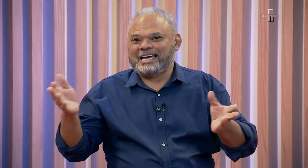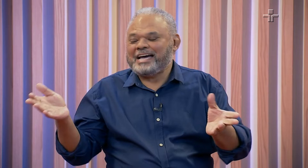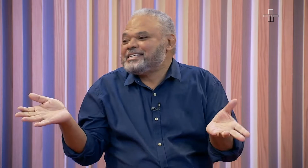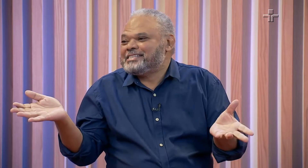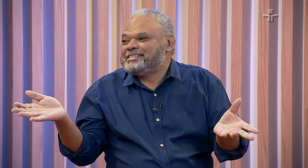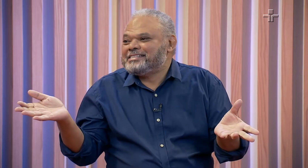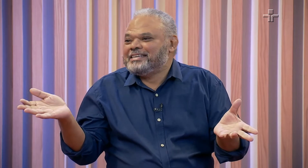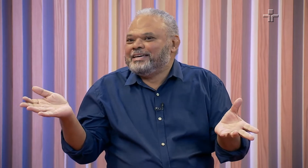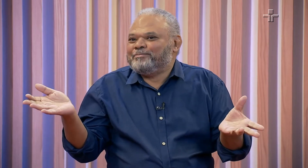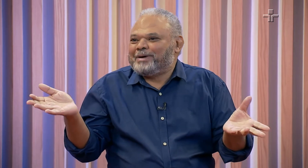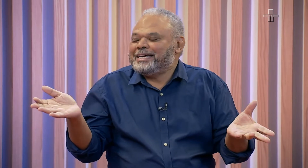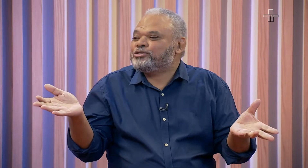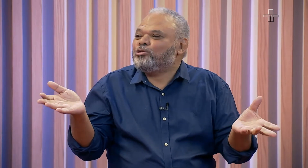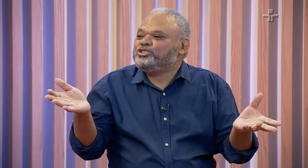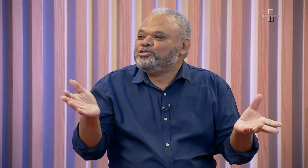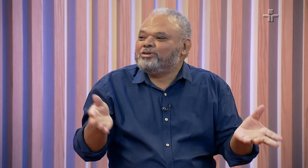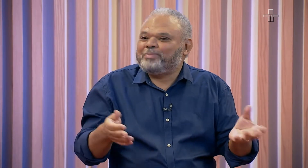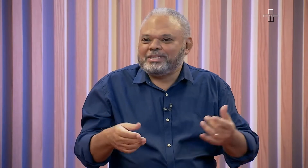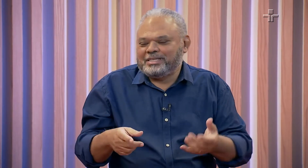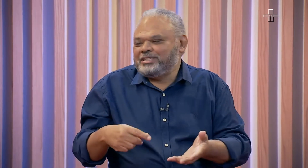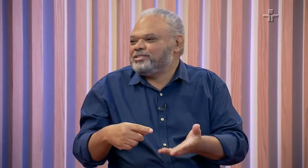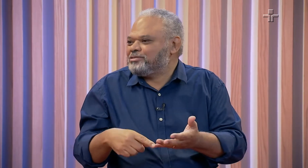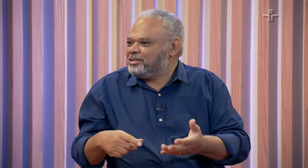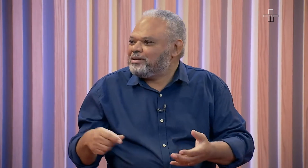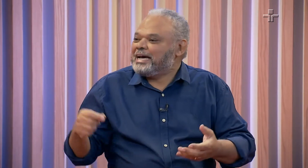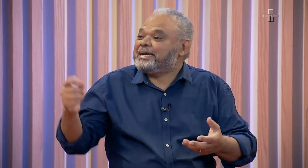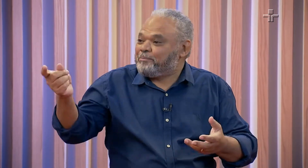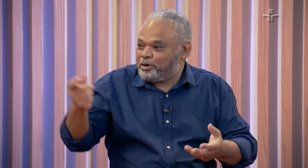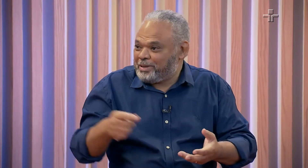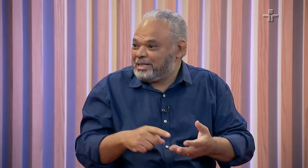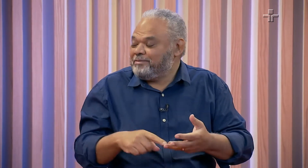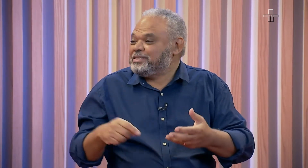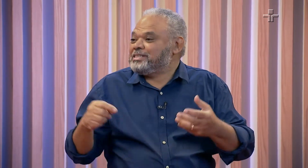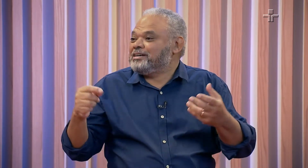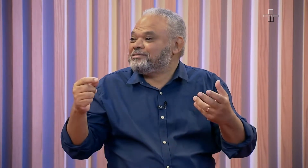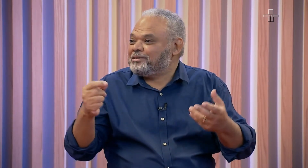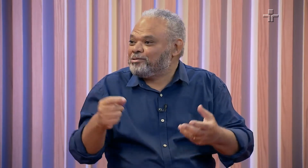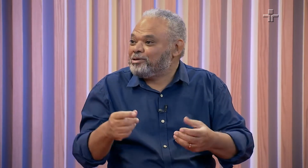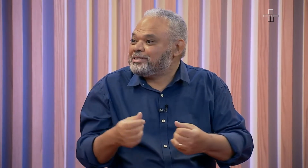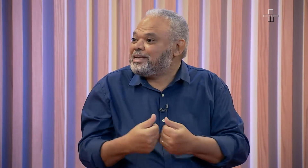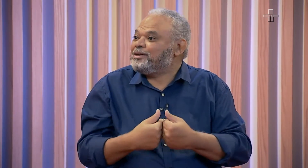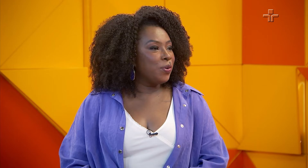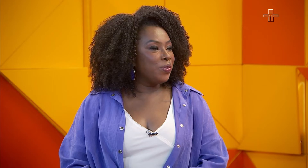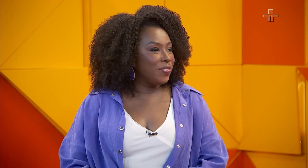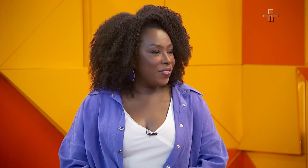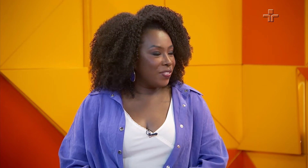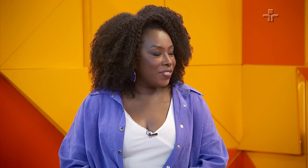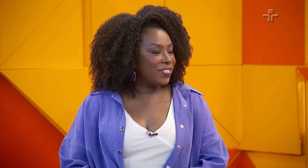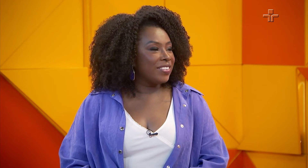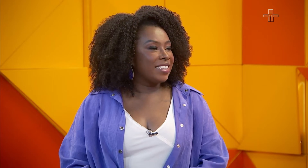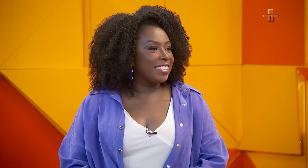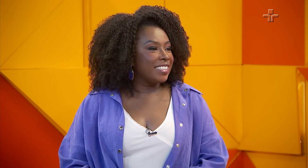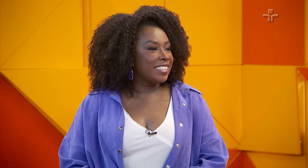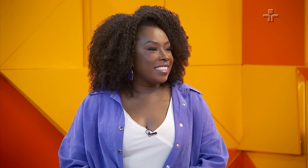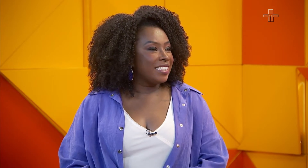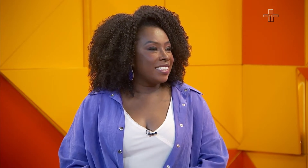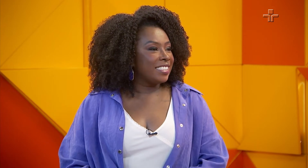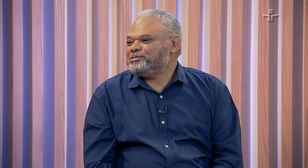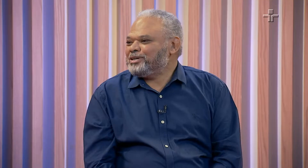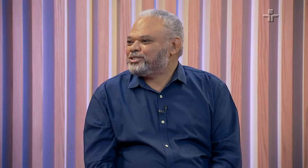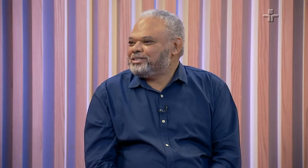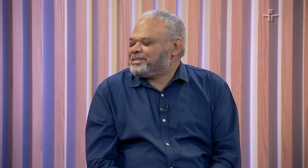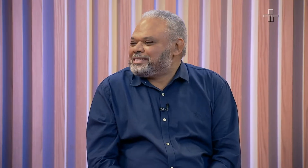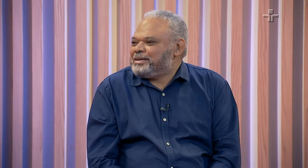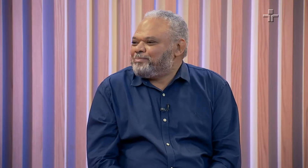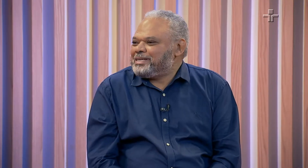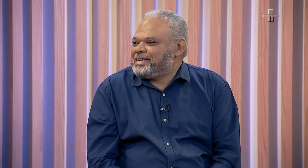das casas, mas continua presente no celular, na própria televisão, no carro, né? Então eu